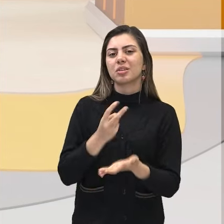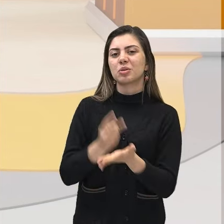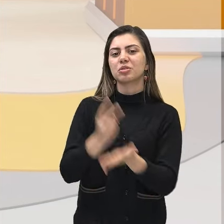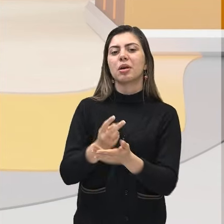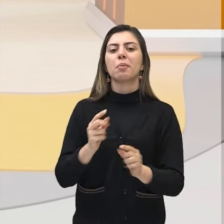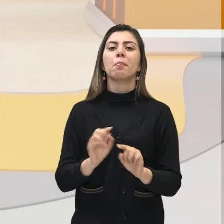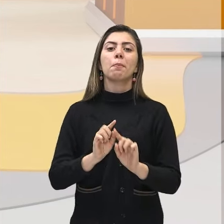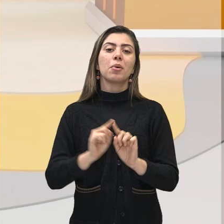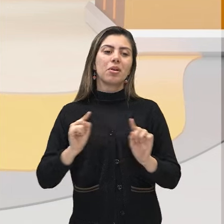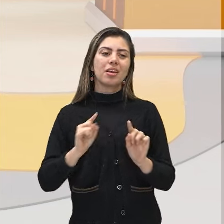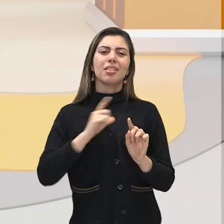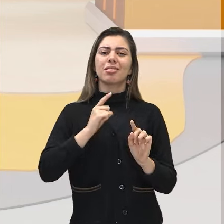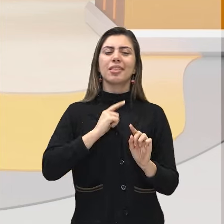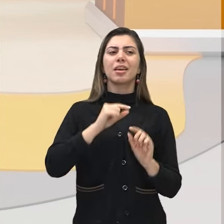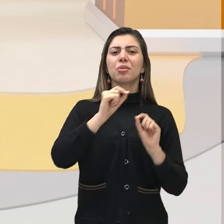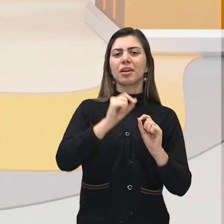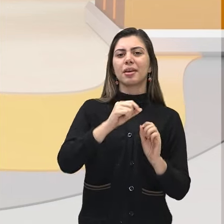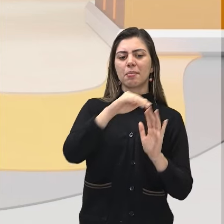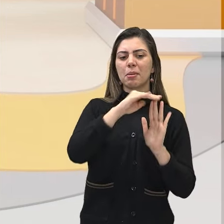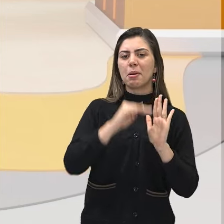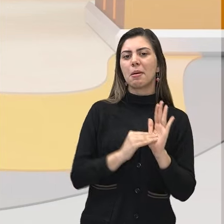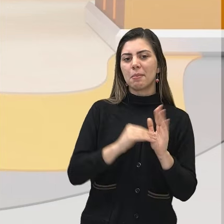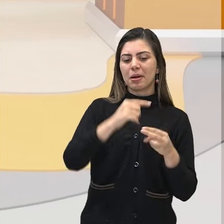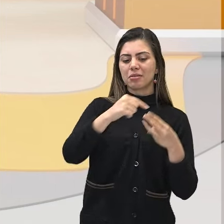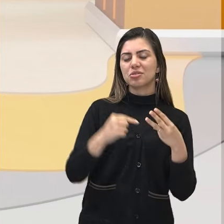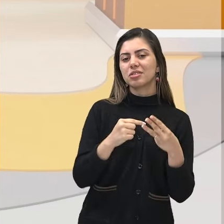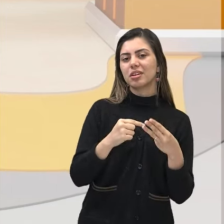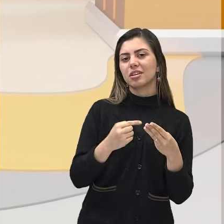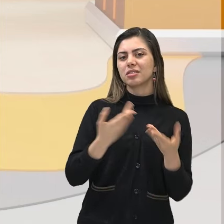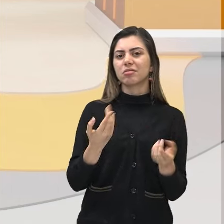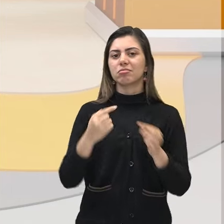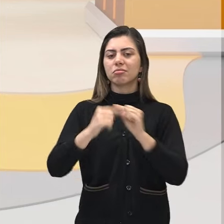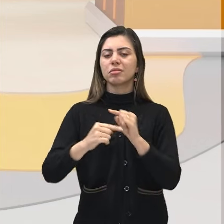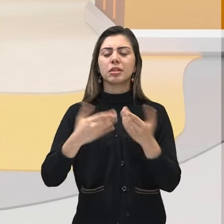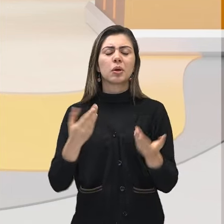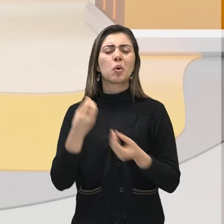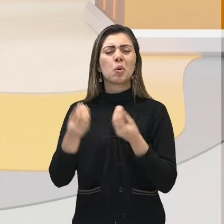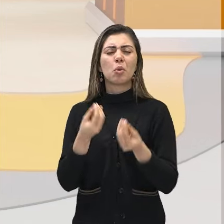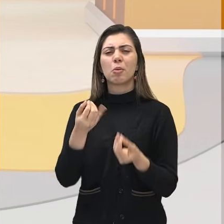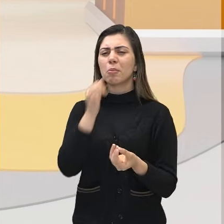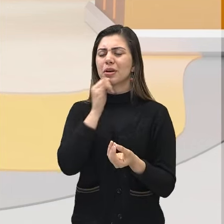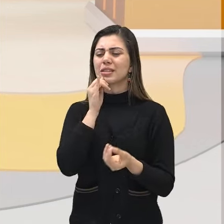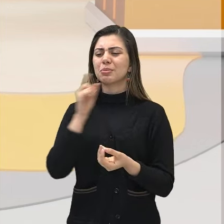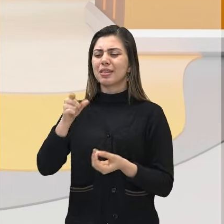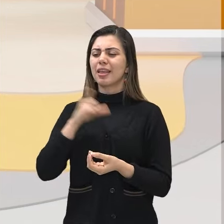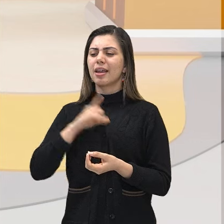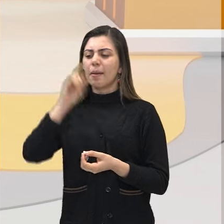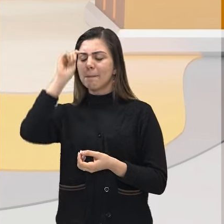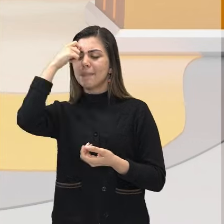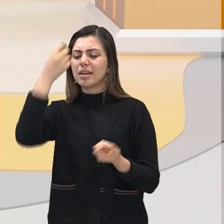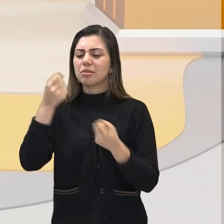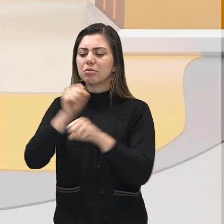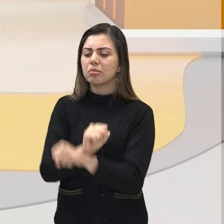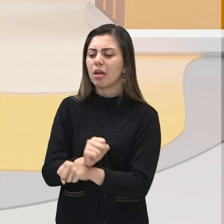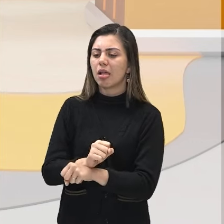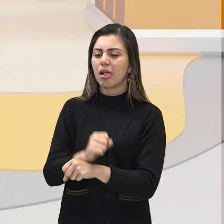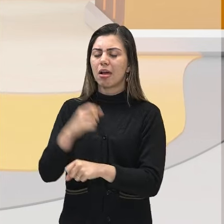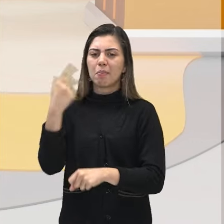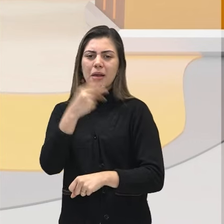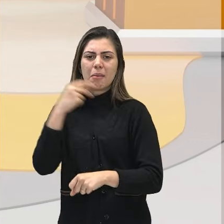por esses princípios. Então, como é que se pode manter a escravidão em um lugar que se pretende